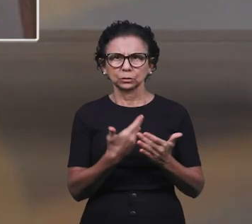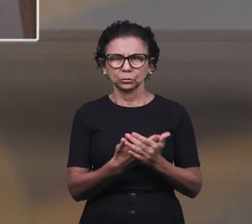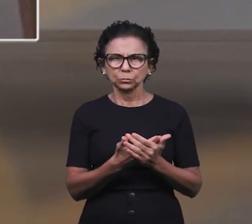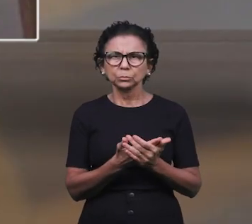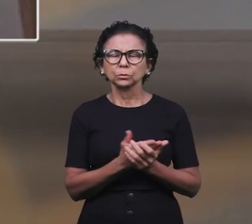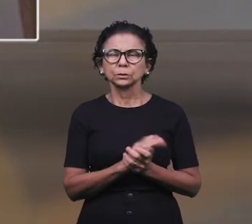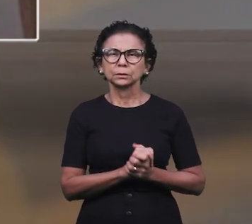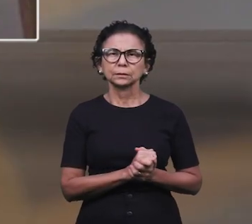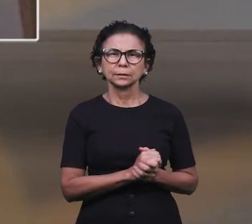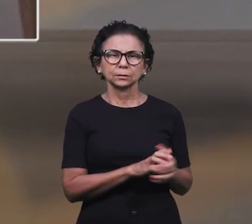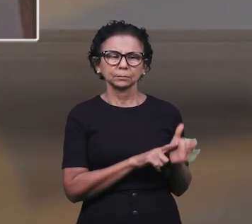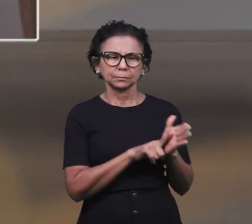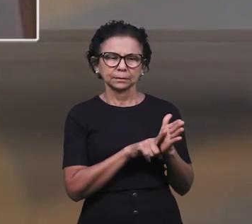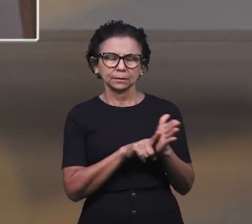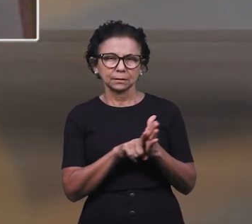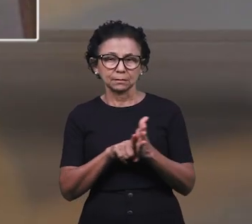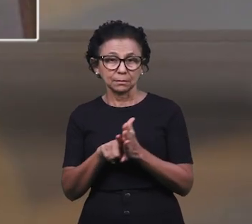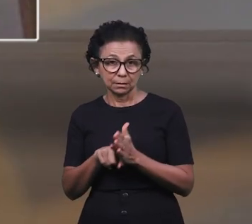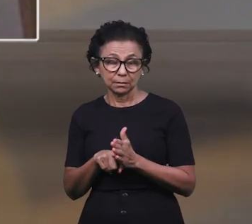nós temos